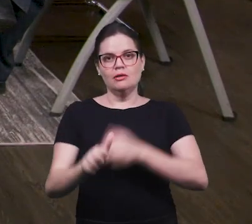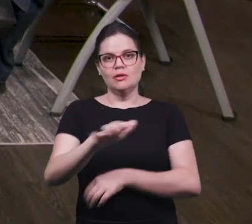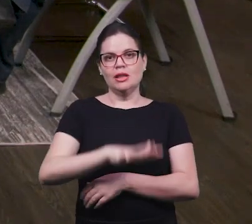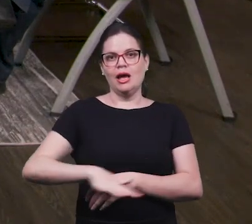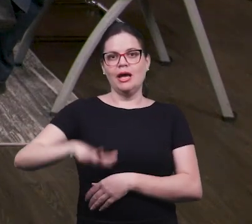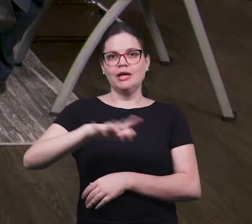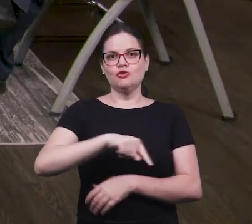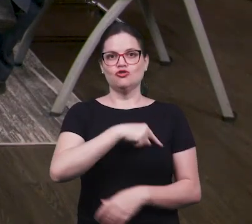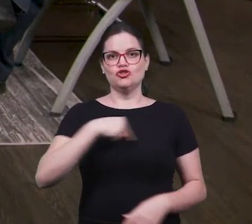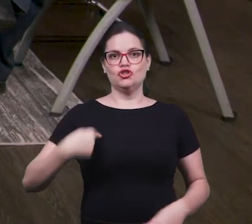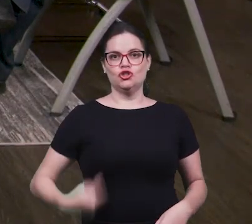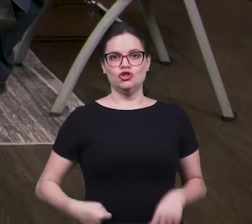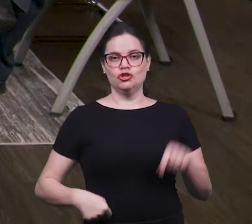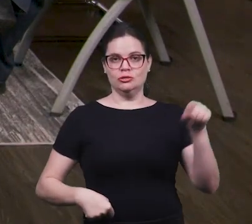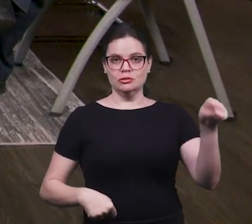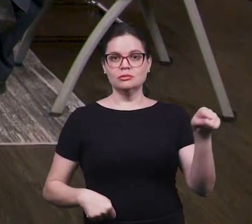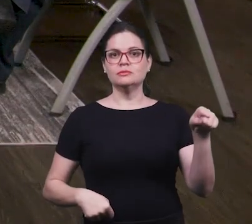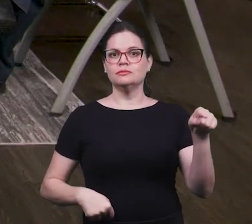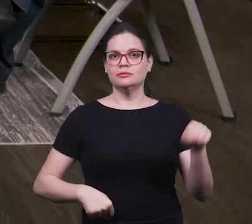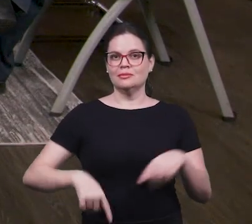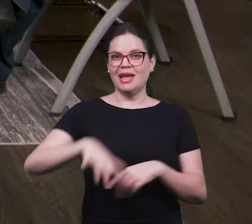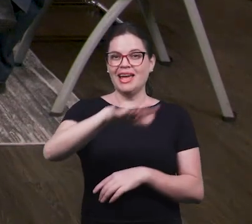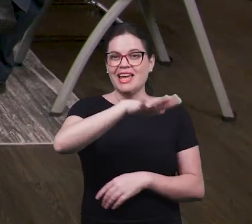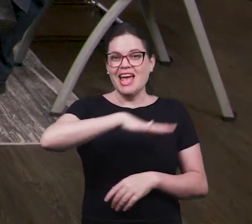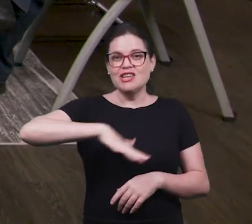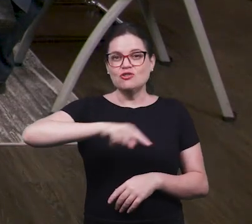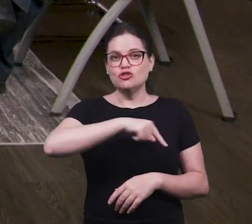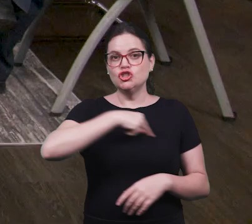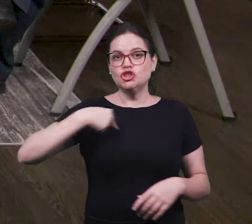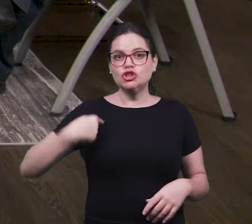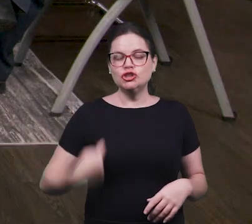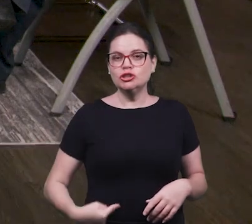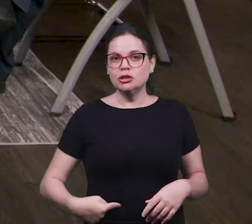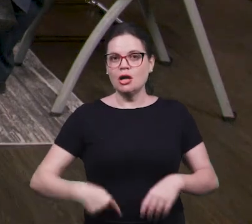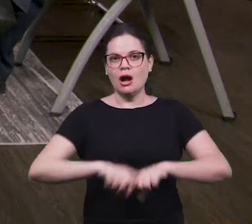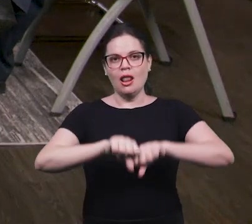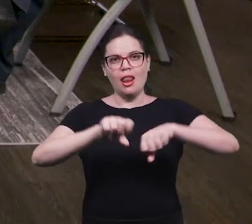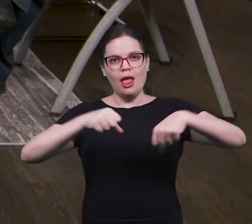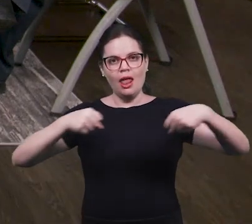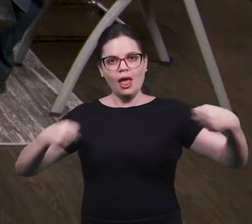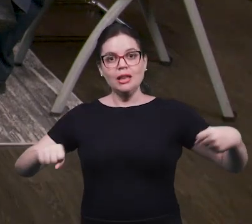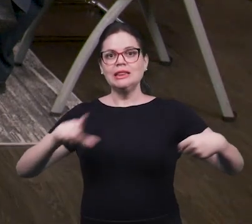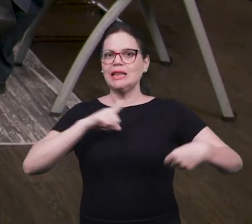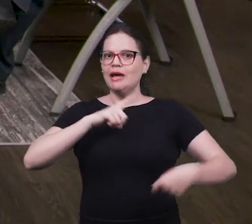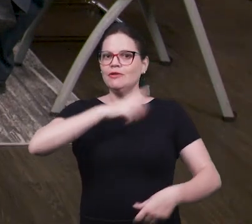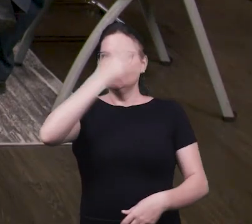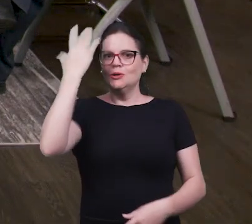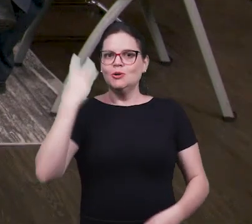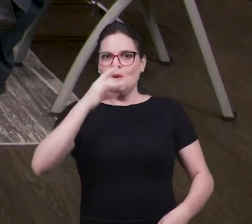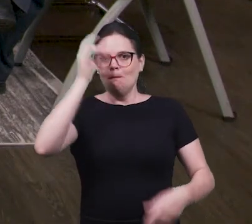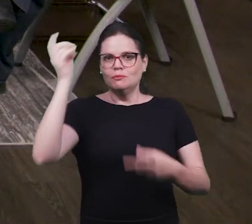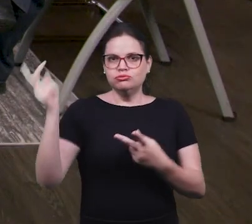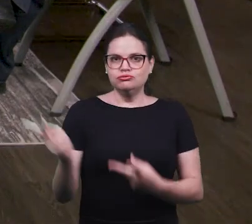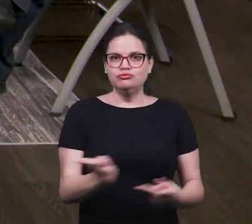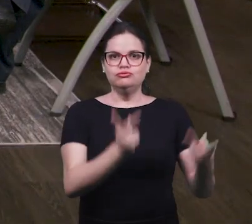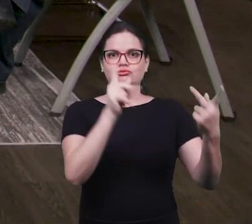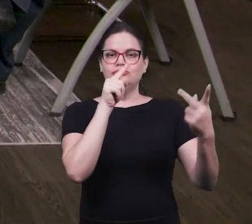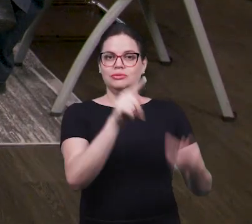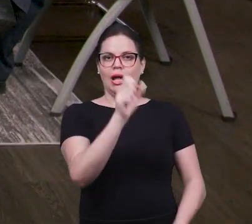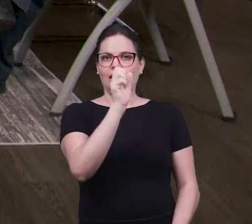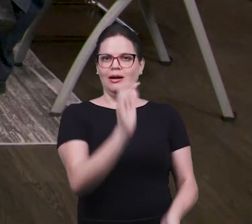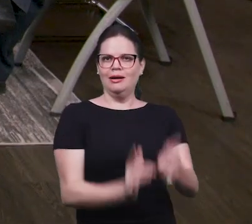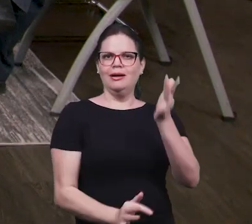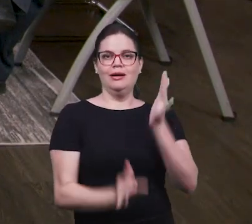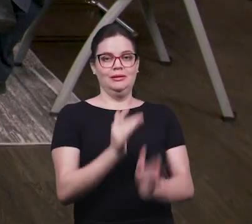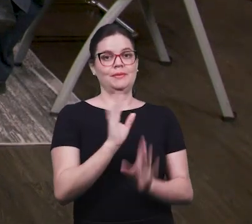da China, Manchúria, aquela região toda, né? O mundo todo foi visitado. Aí